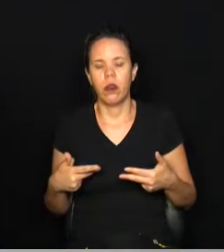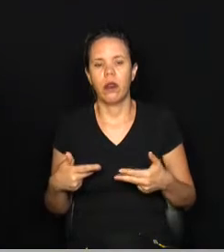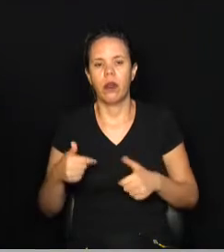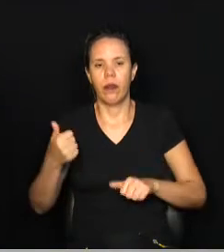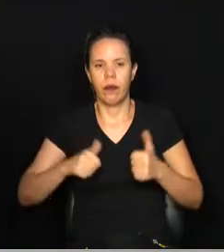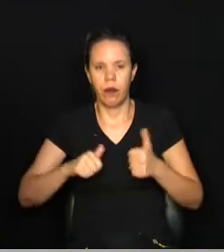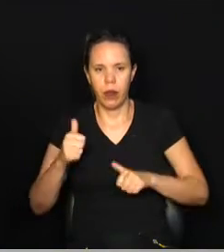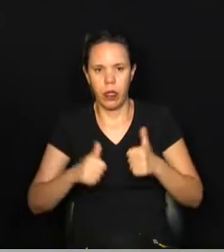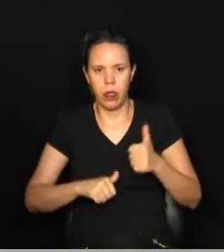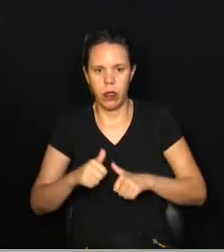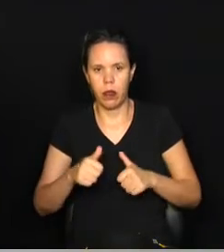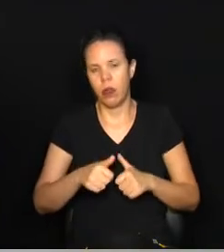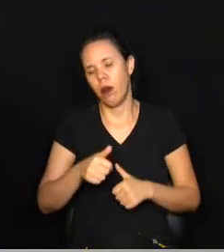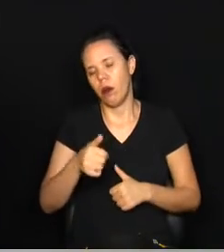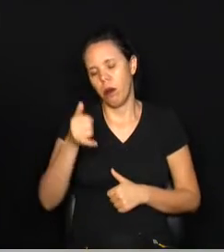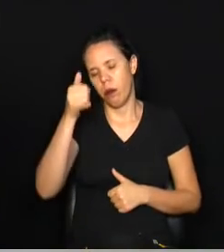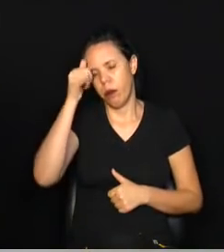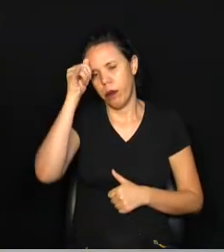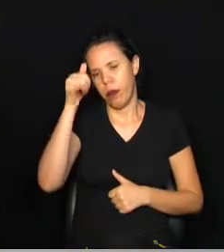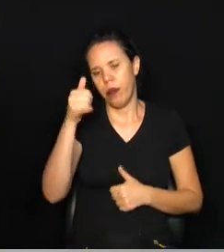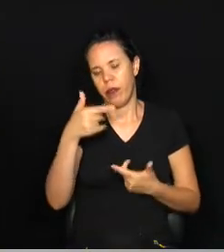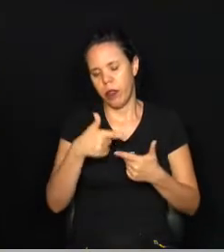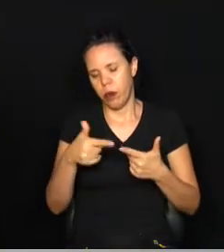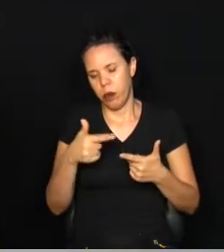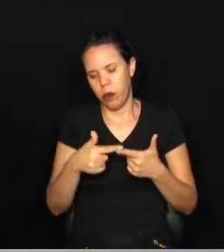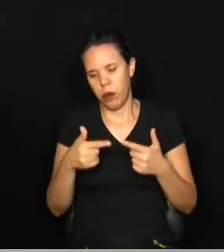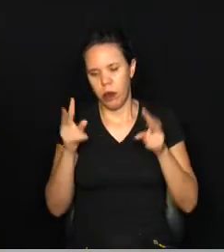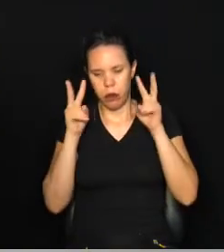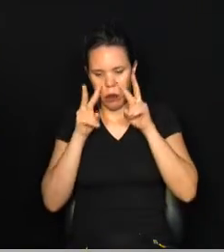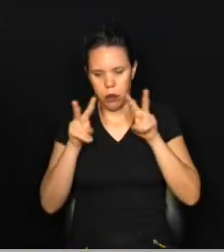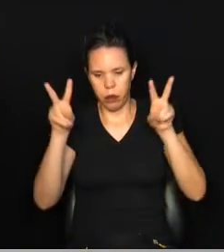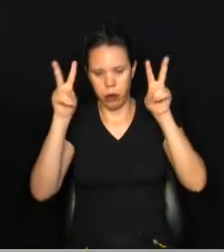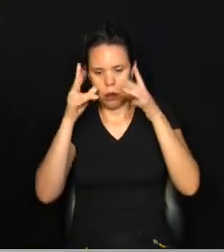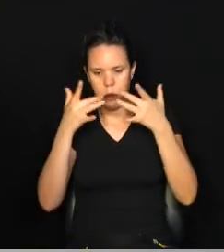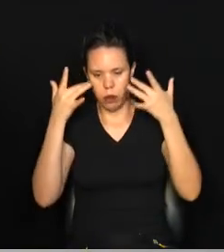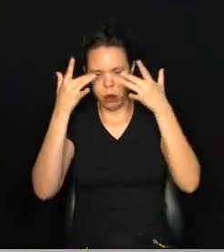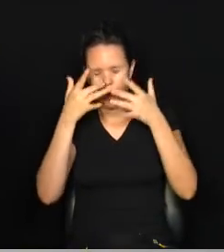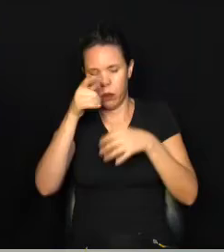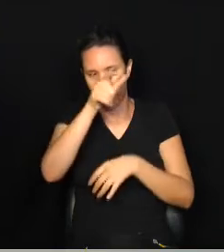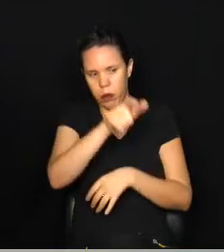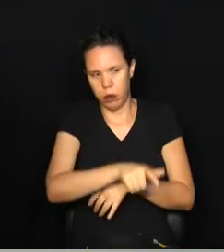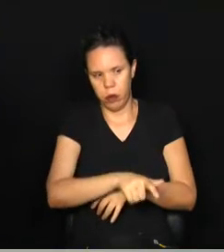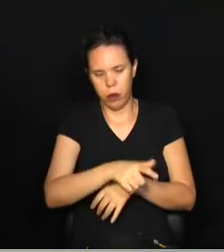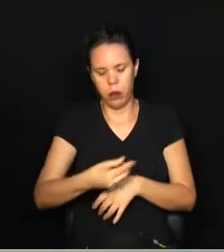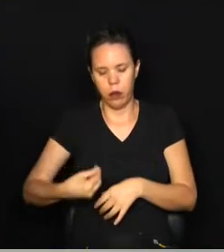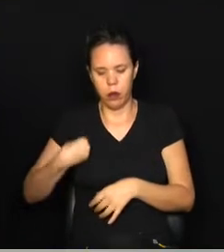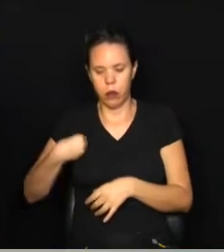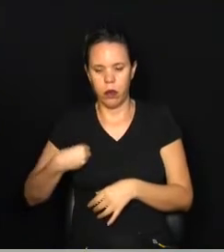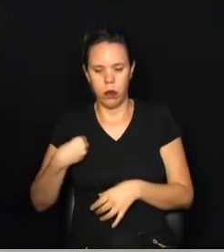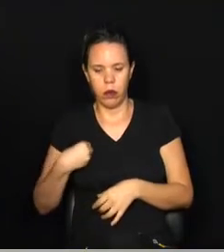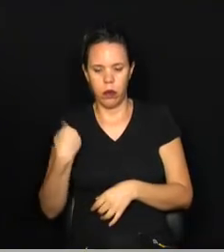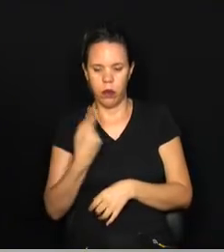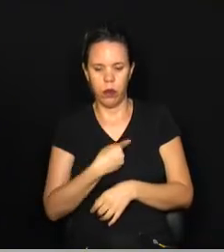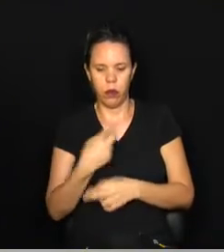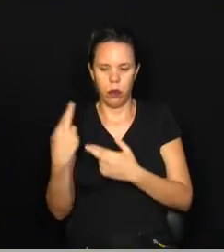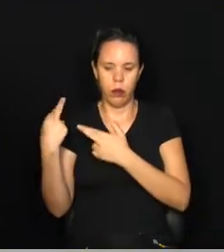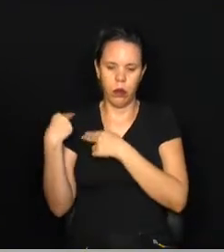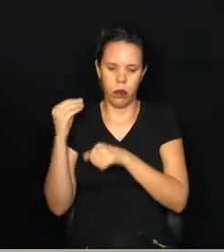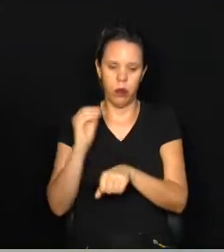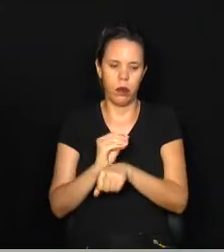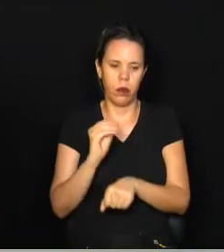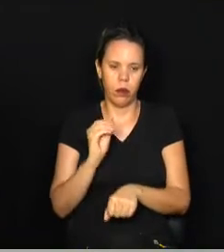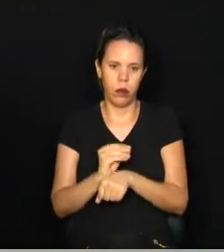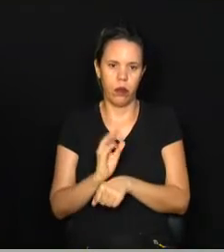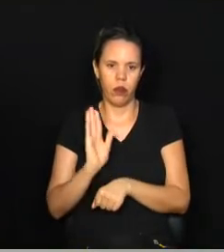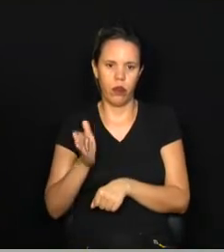avaliação da saúde visual, também traz para aquela pessoa que está aos nossos cuidados, aos cuidados dos optometristas,